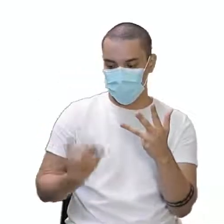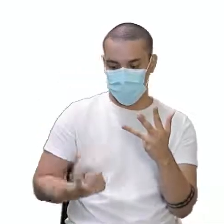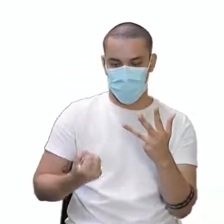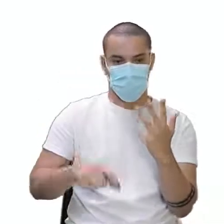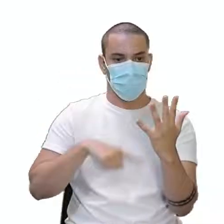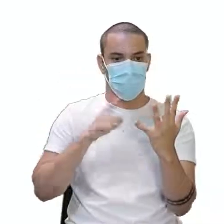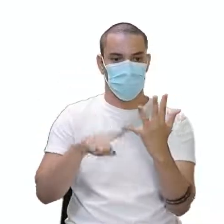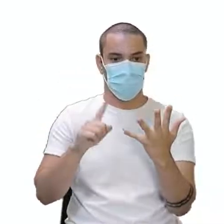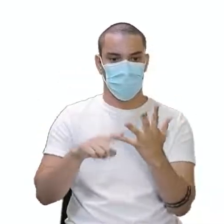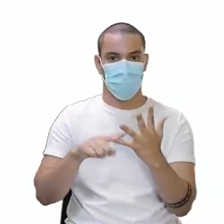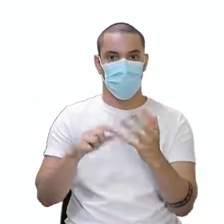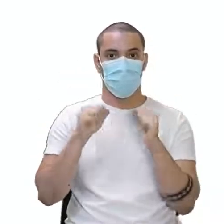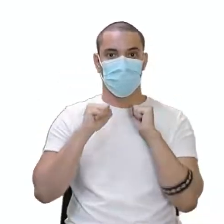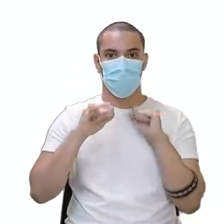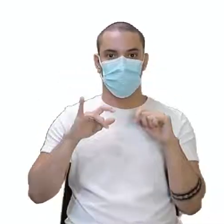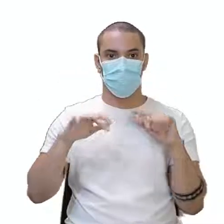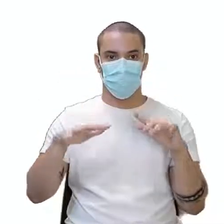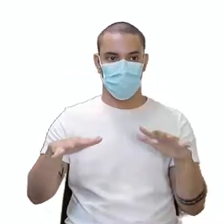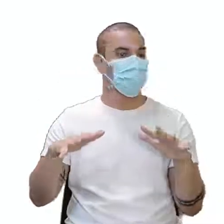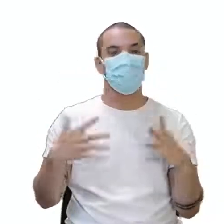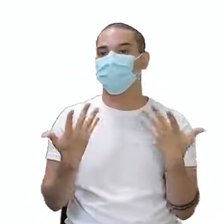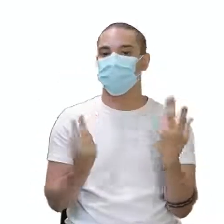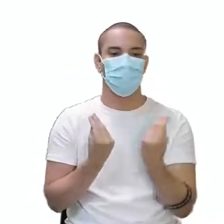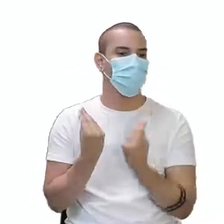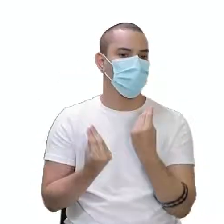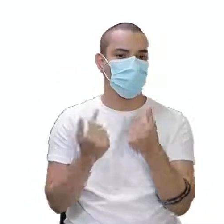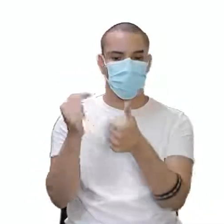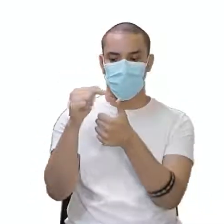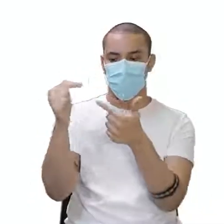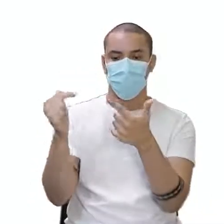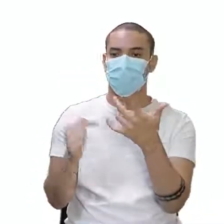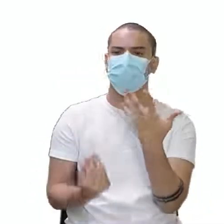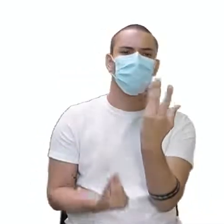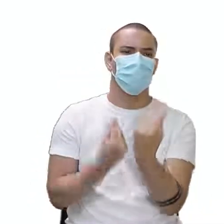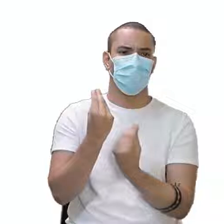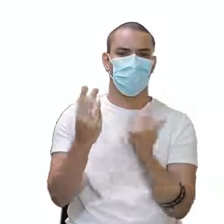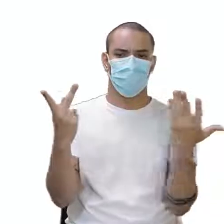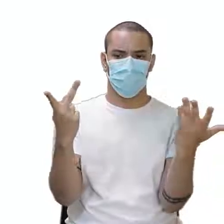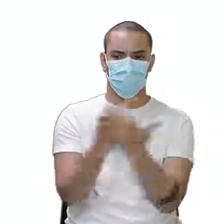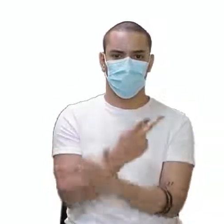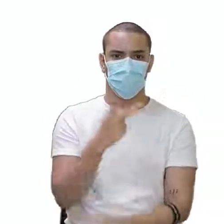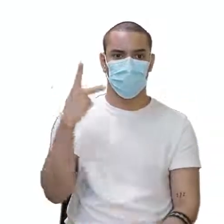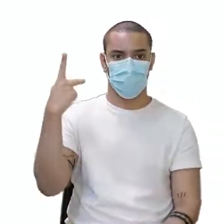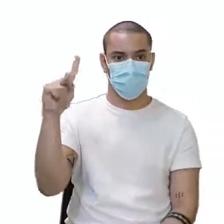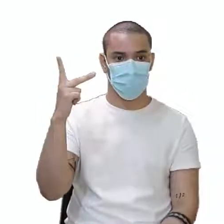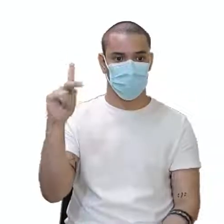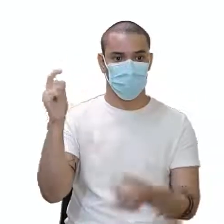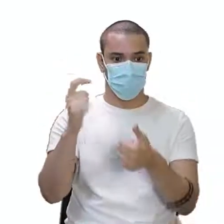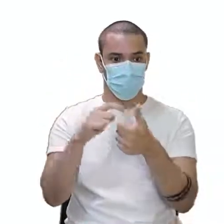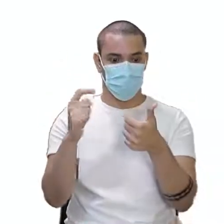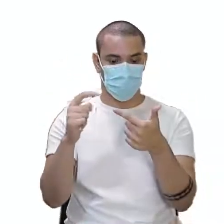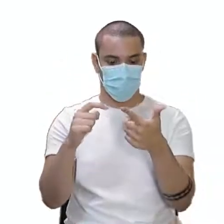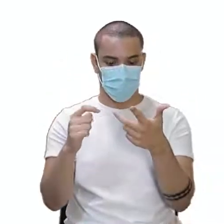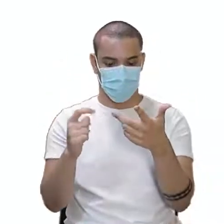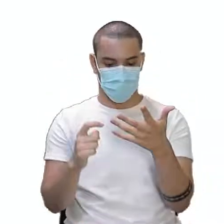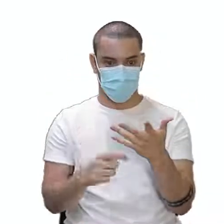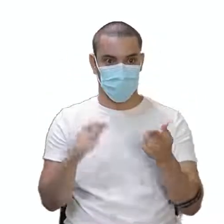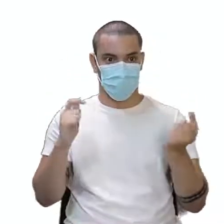infiltração ou transpiração. Qual é o evento desses 5 aí que